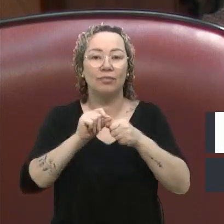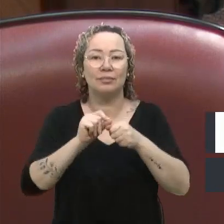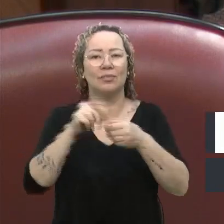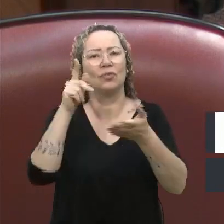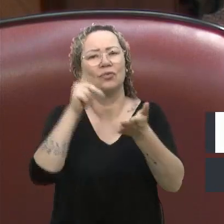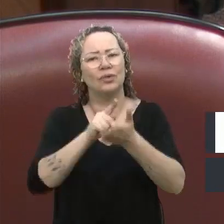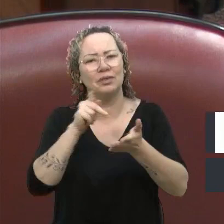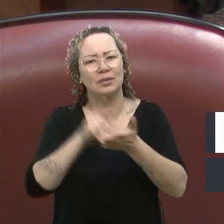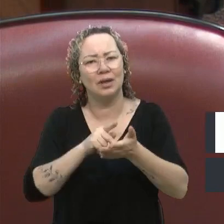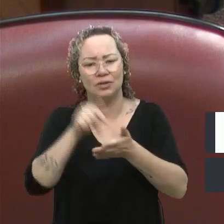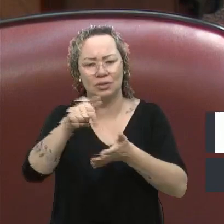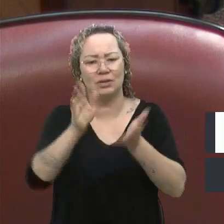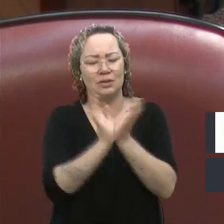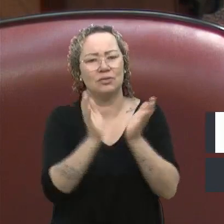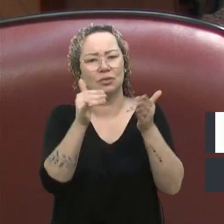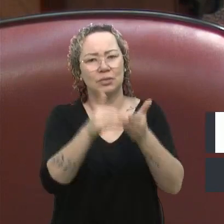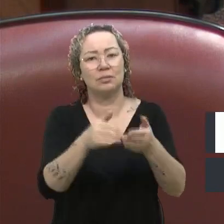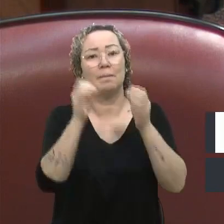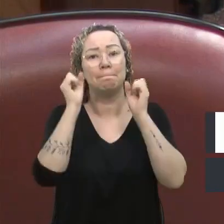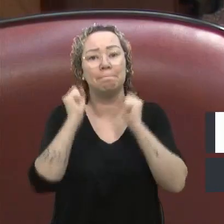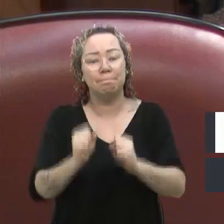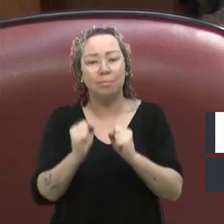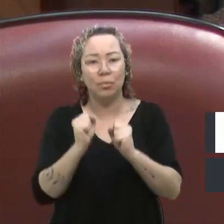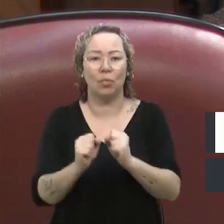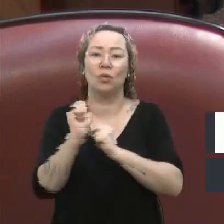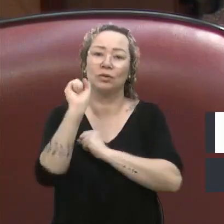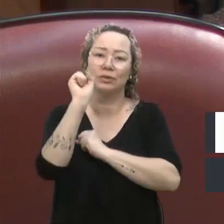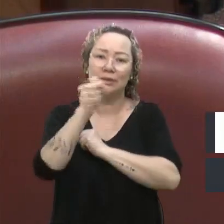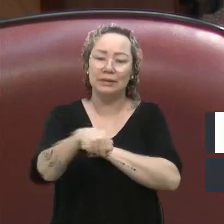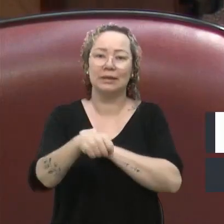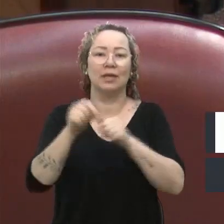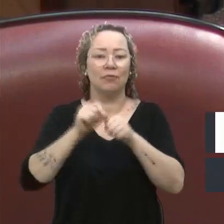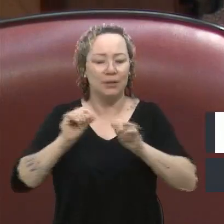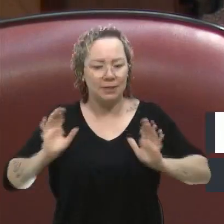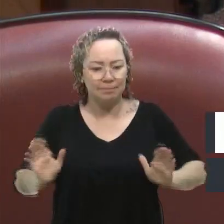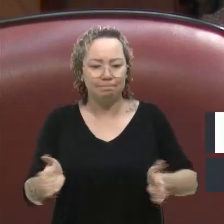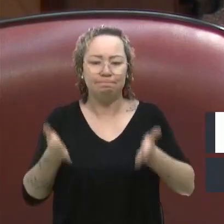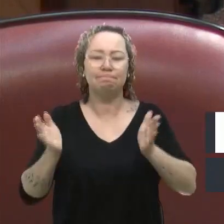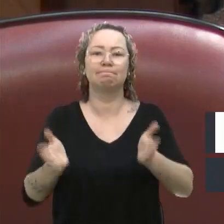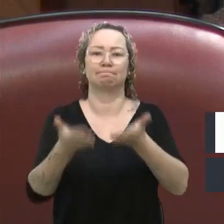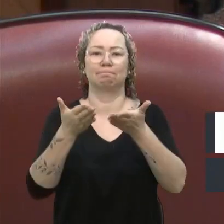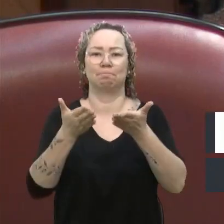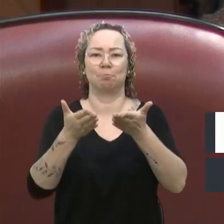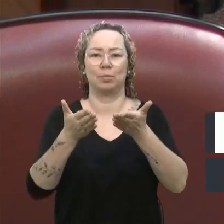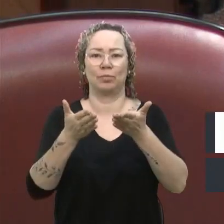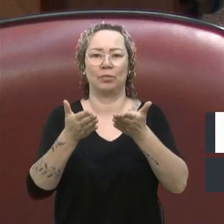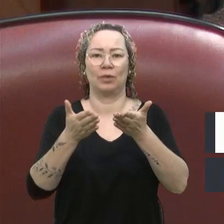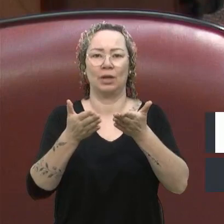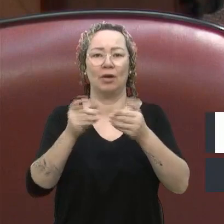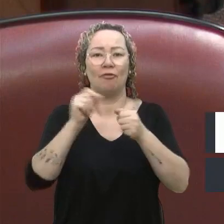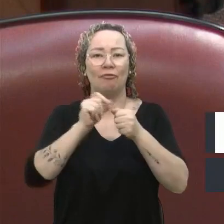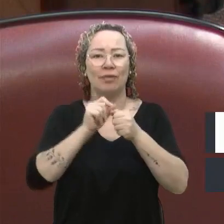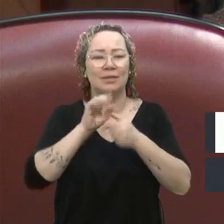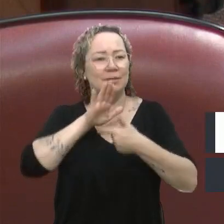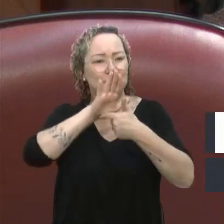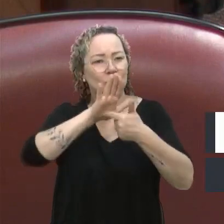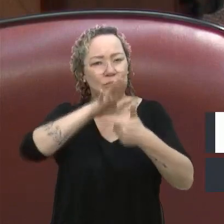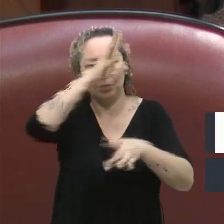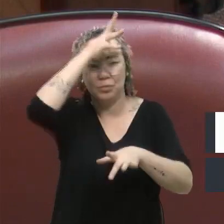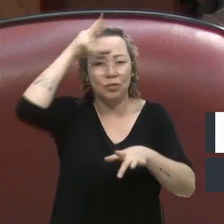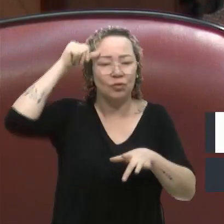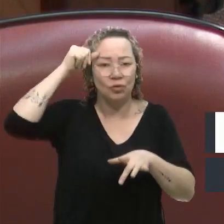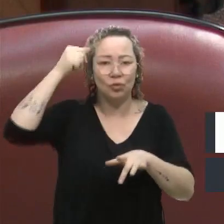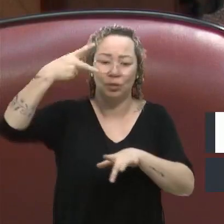esta comissão possa ser uma percussora diante do Poder Executivo para podermos juntos